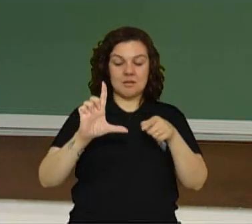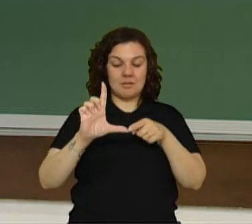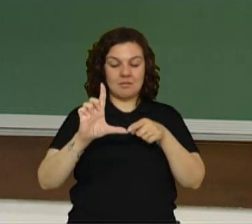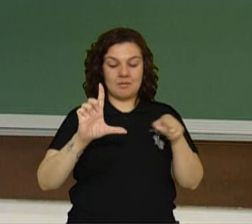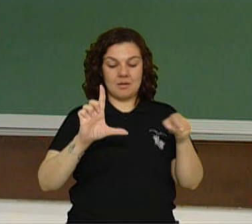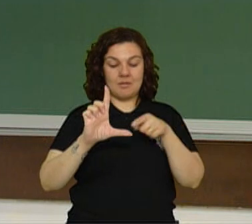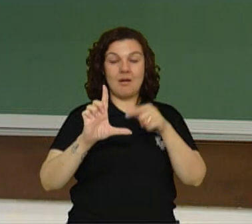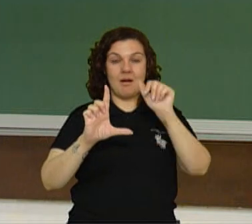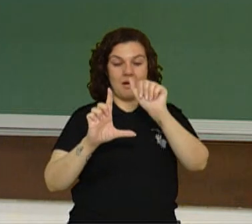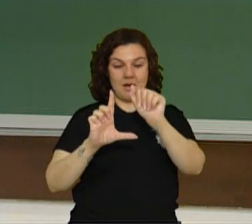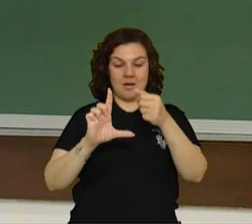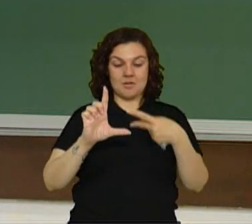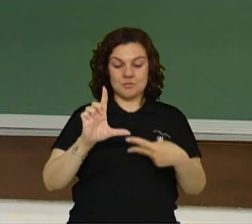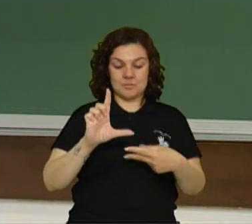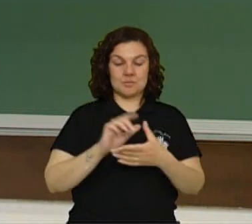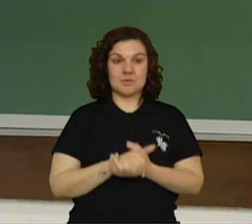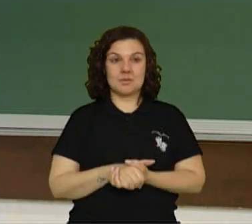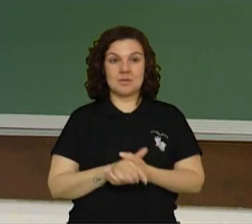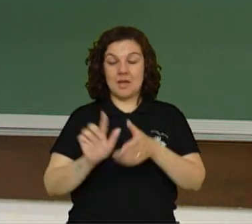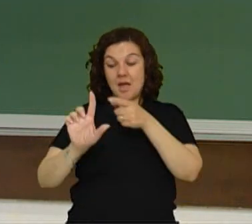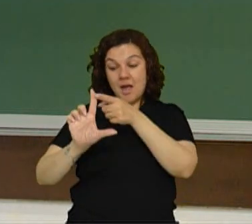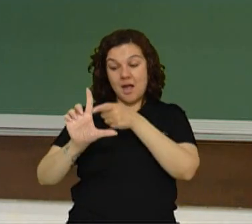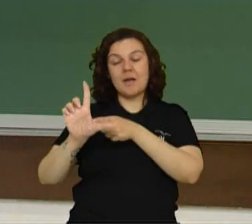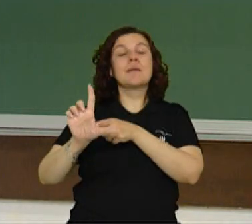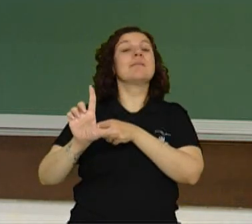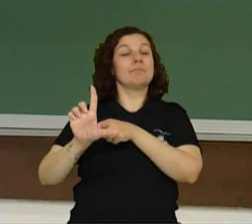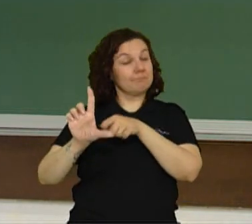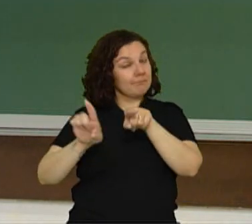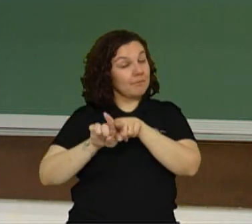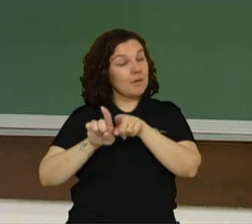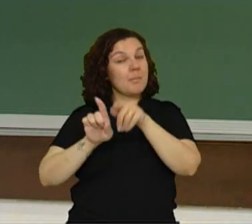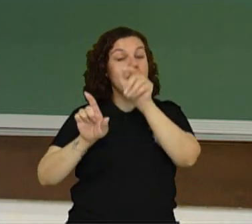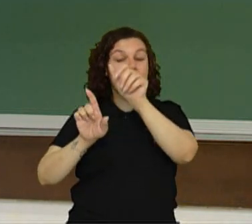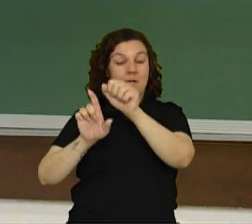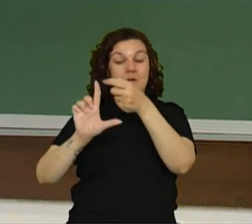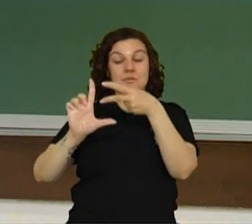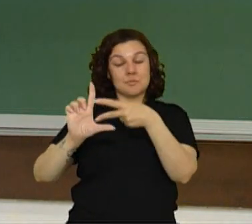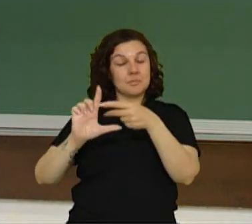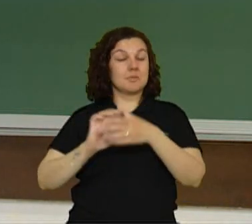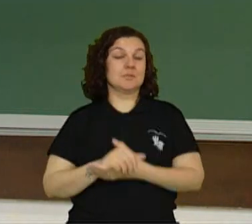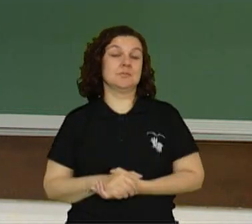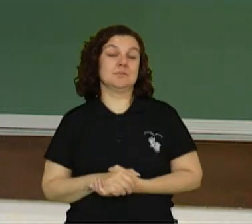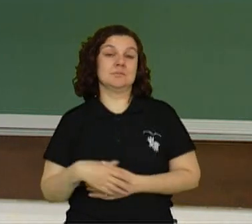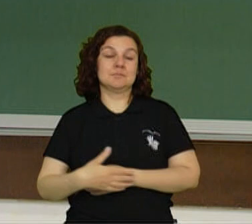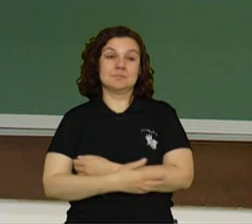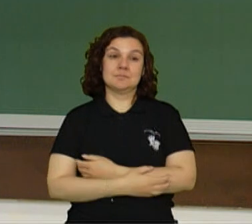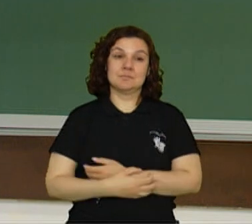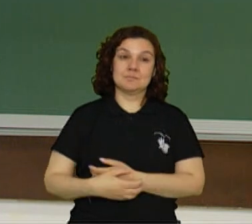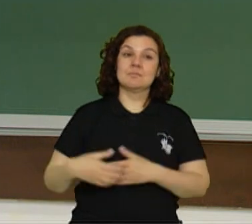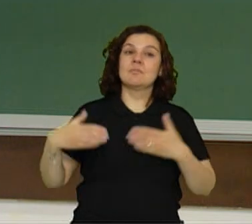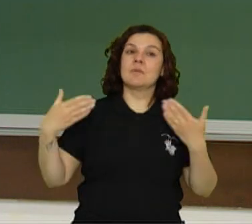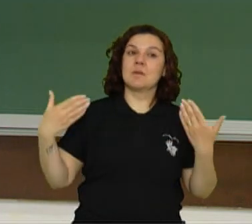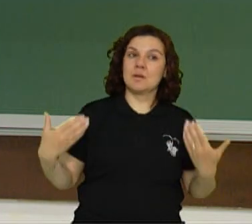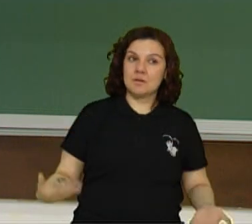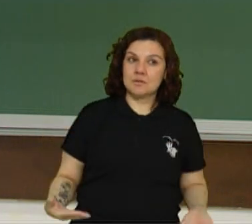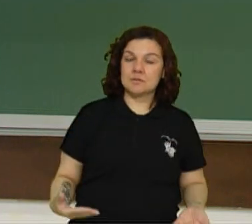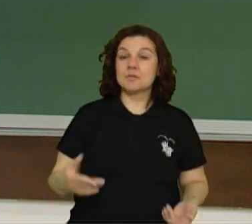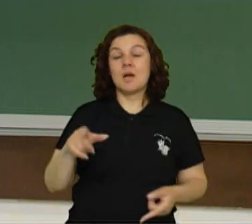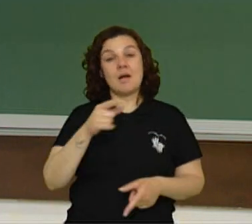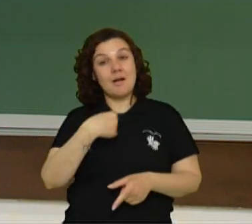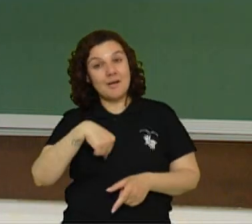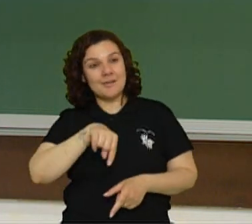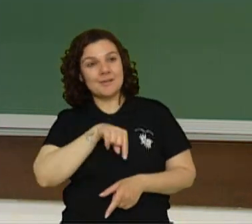aqui, A sobre 2. Meia aresta do outro lado, A sobre 2. E o nosso queridinho, como já falei, não esqueça